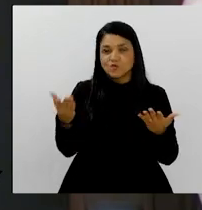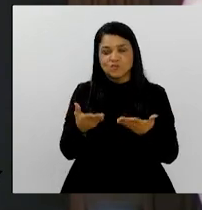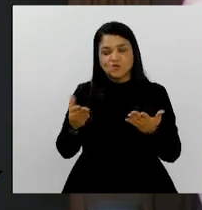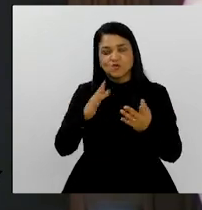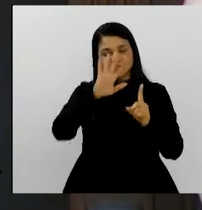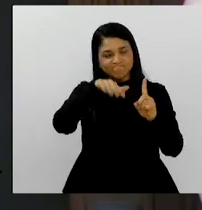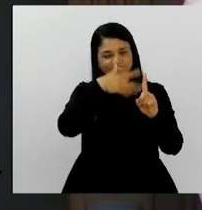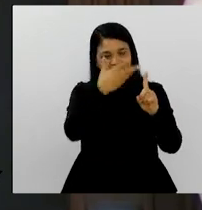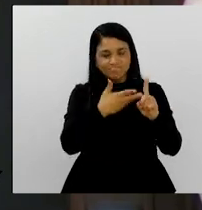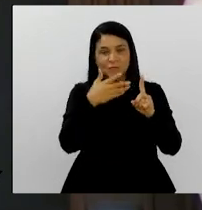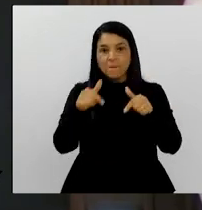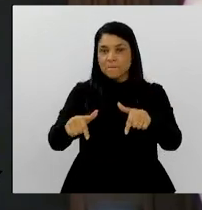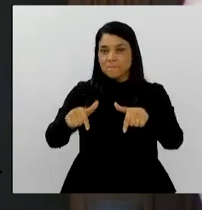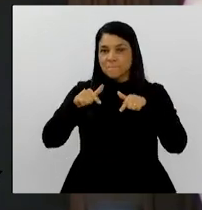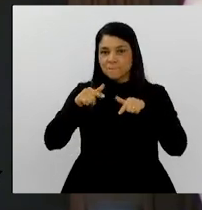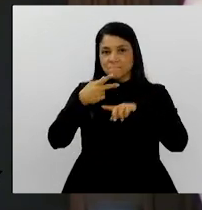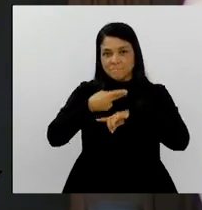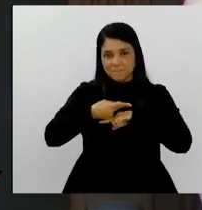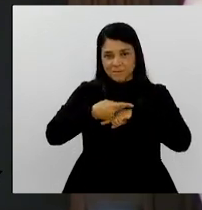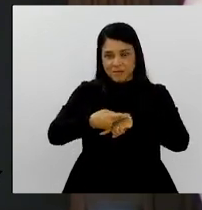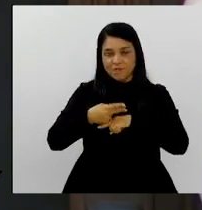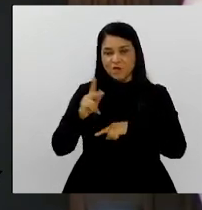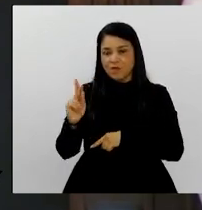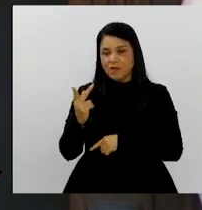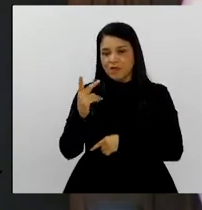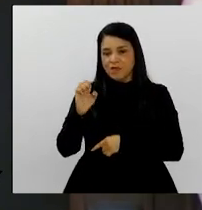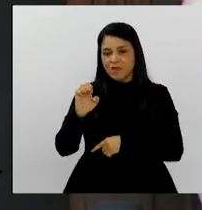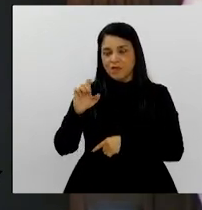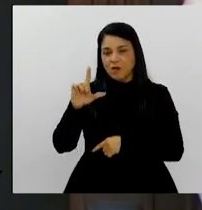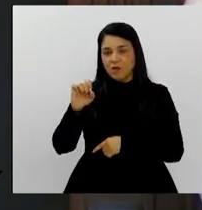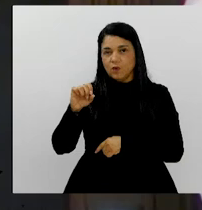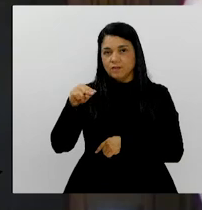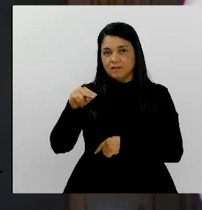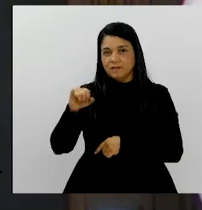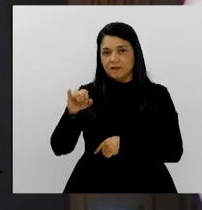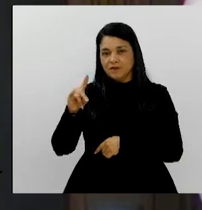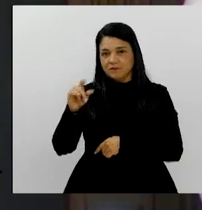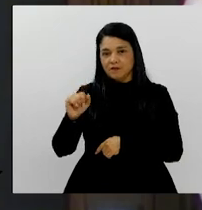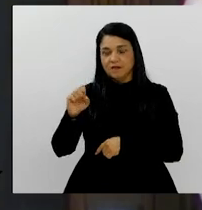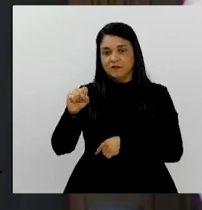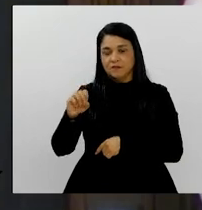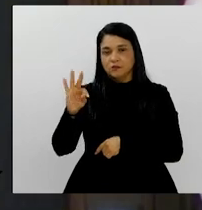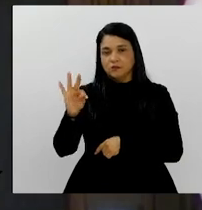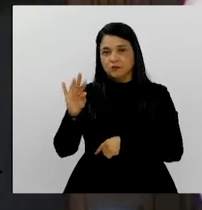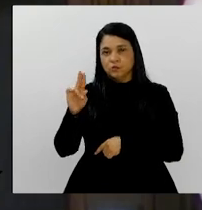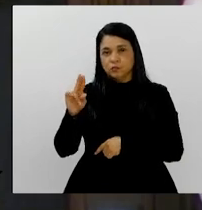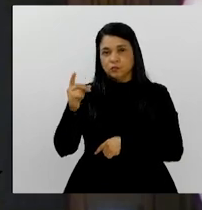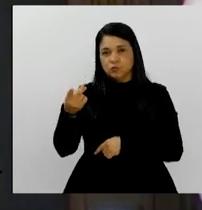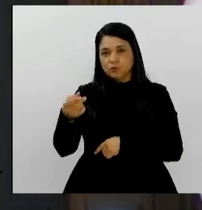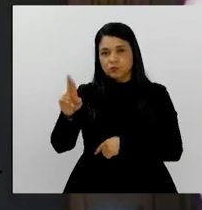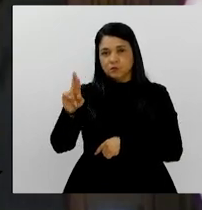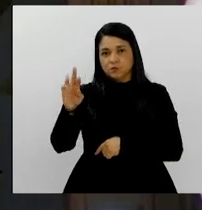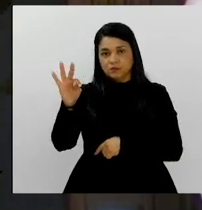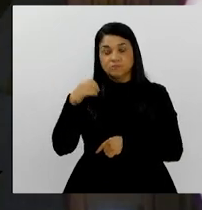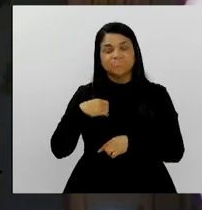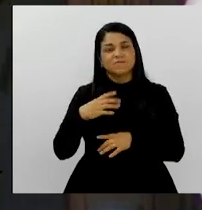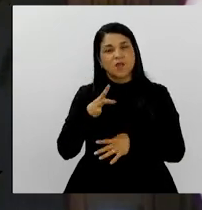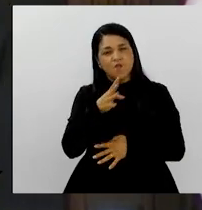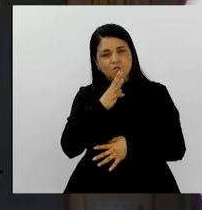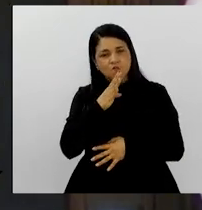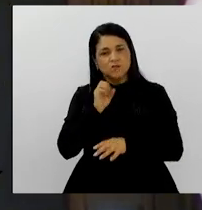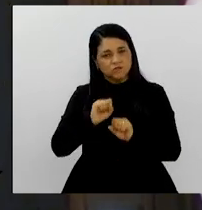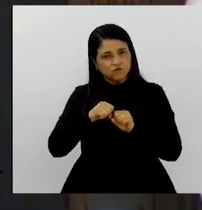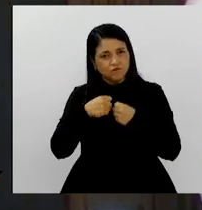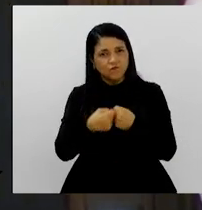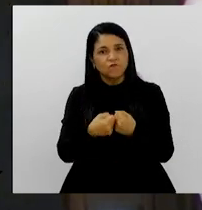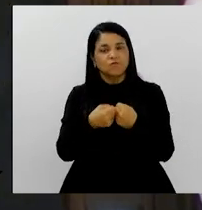importante prêmio Eloneida Studart, um prêmio que reconhece o esforço de todos vocês. E